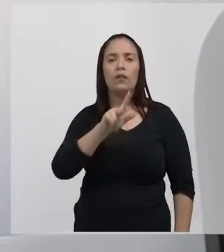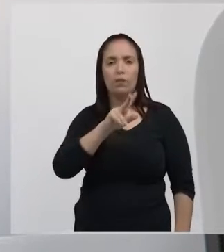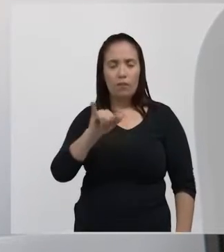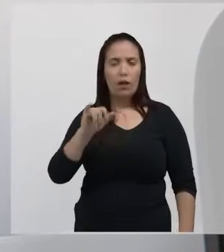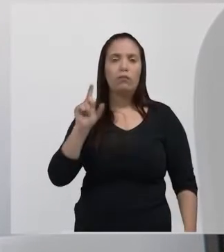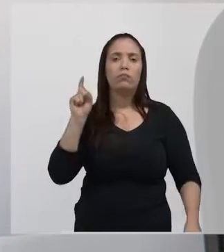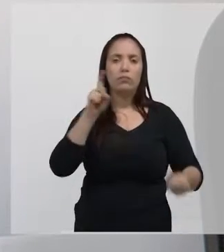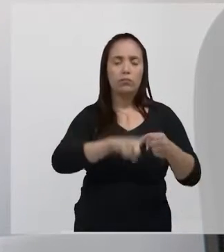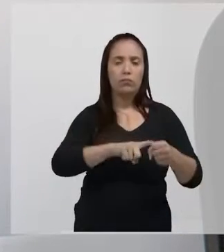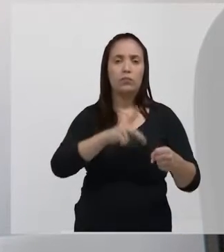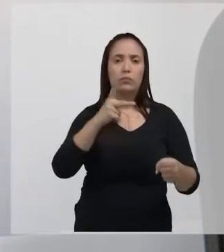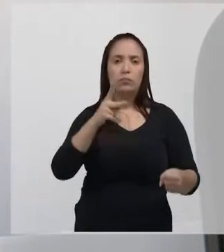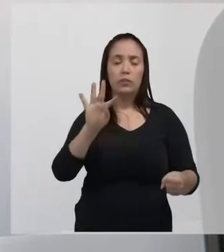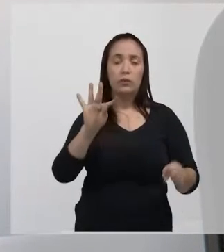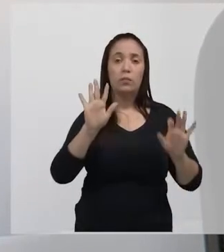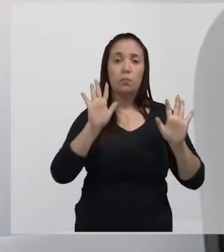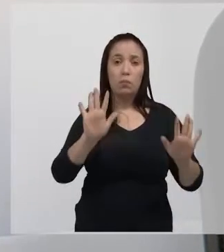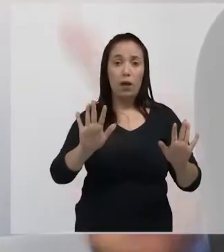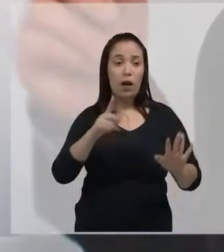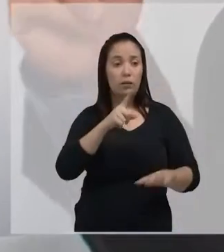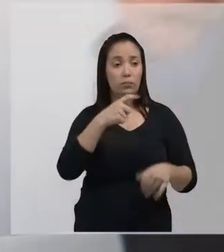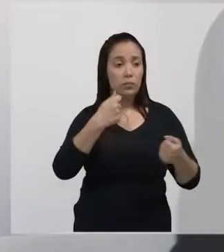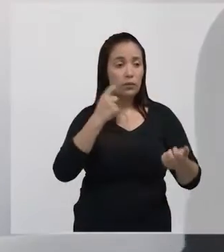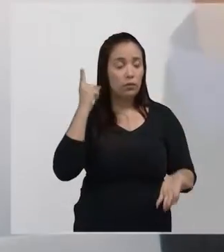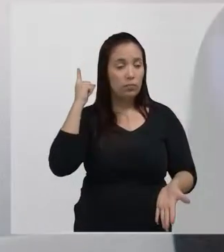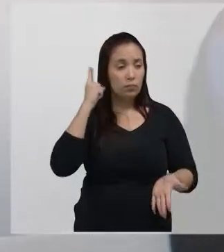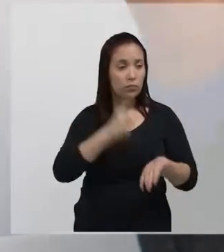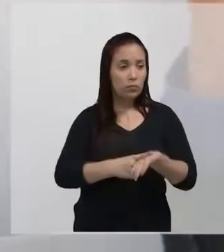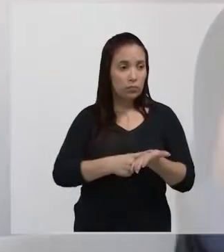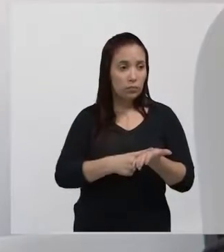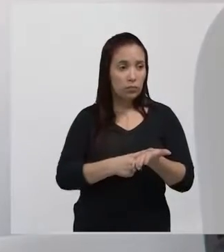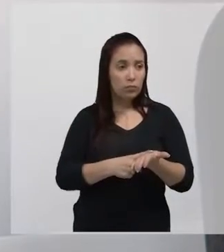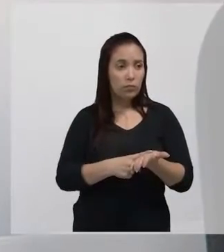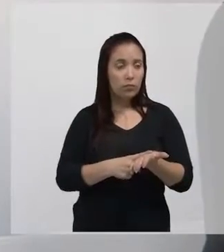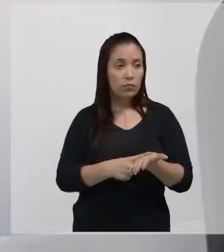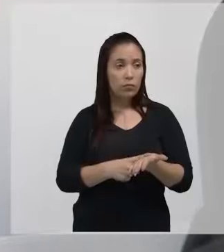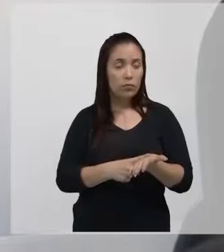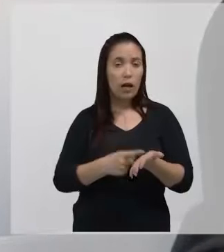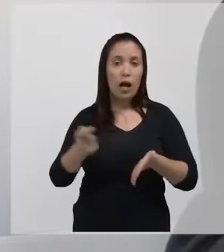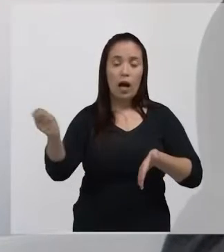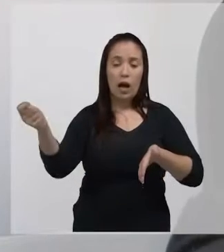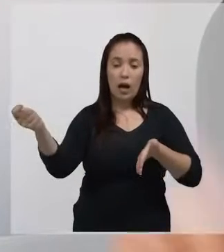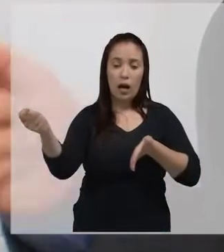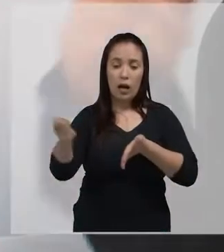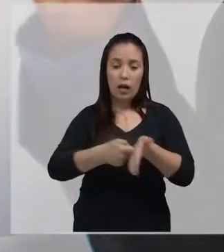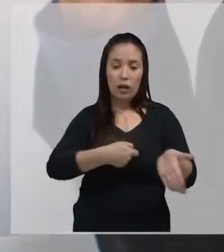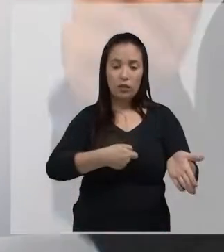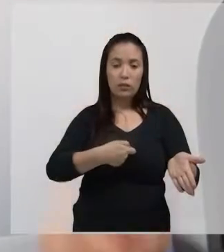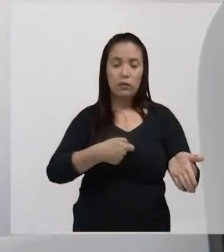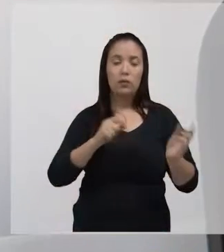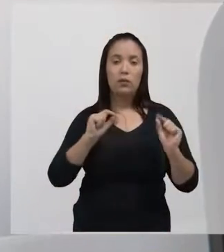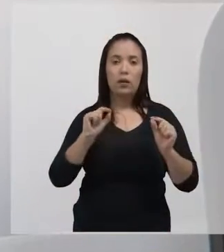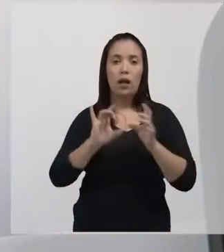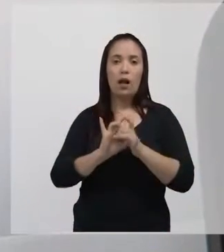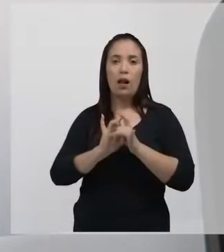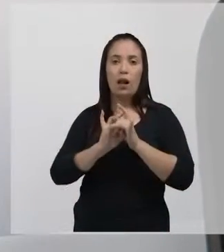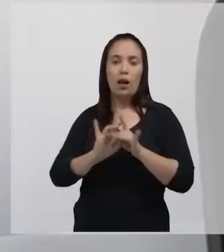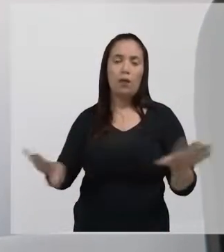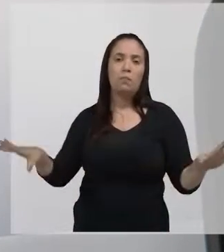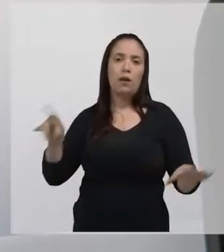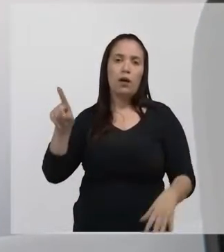PT, mas que se comprometer, não só no papel, de que é o primeiro ato que vai fazer é dar um